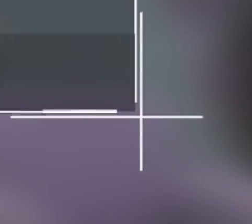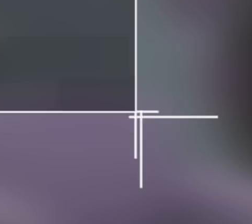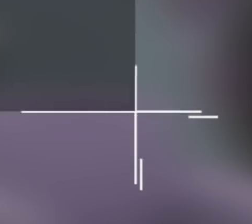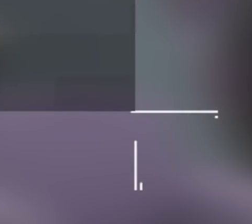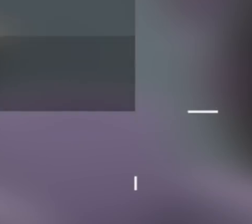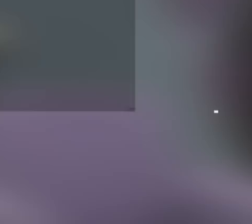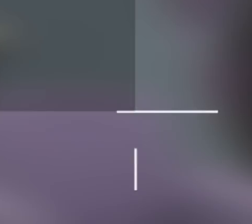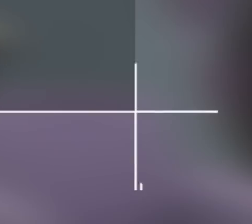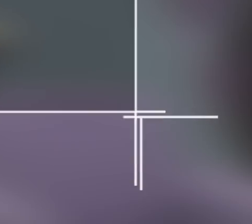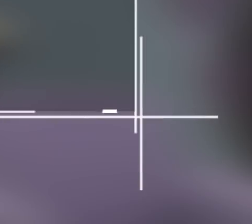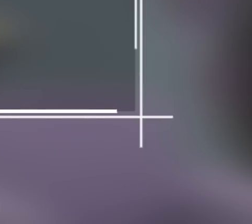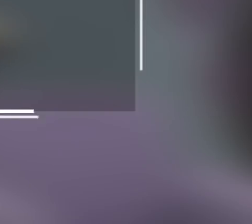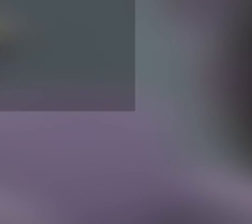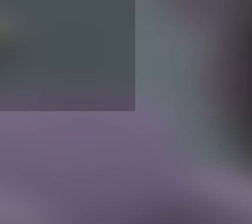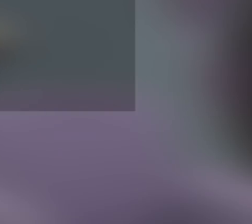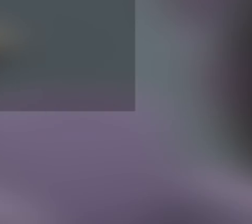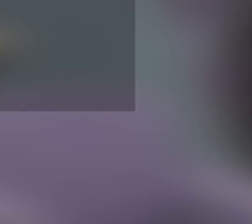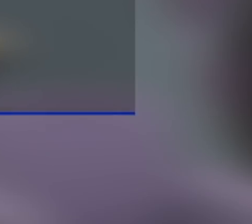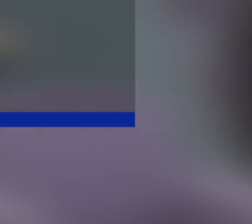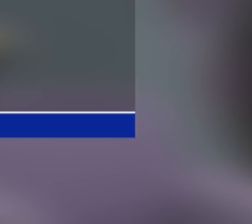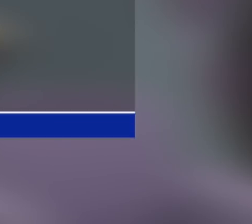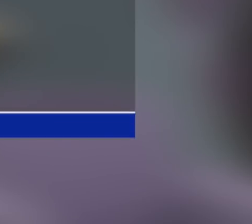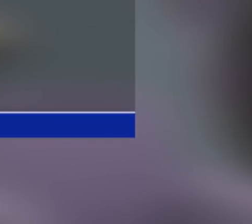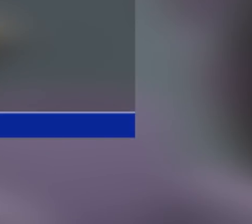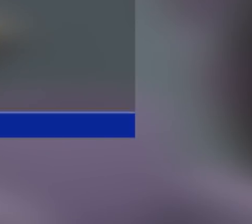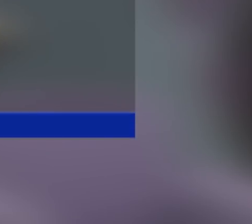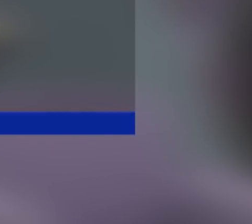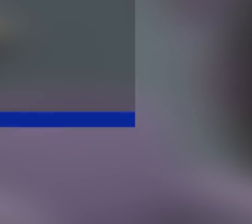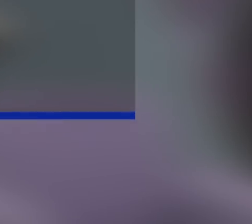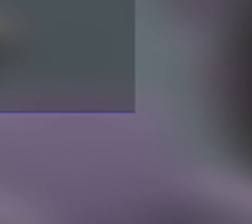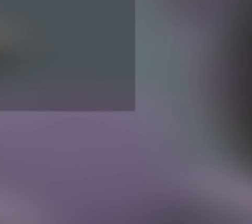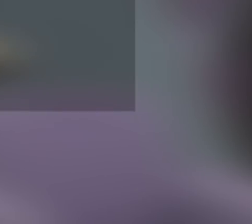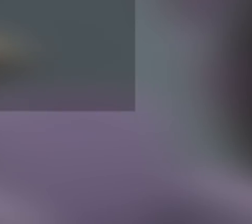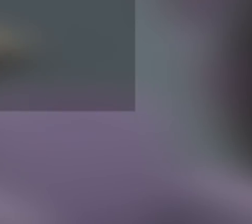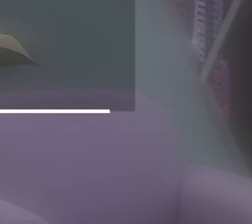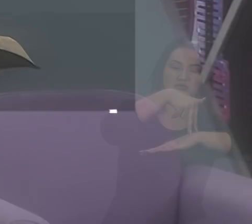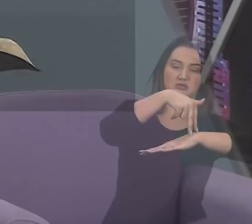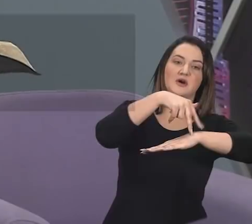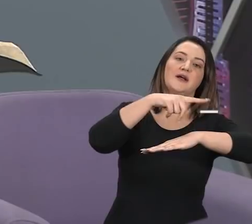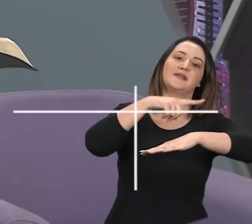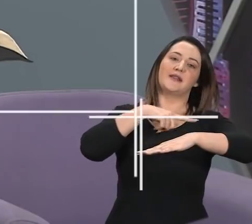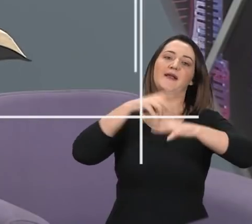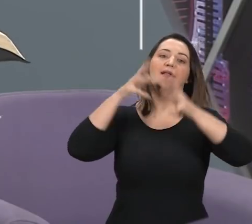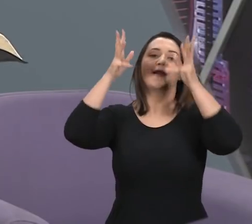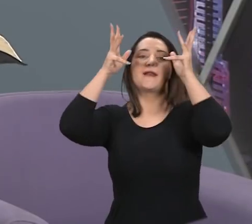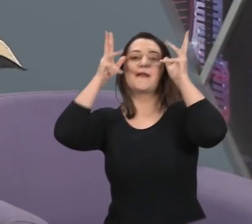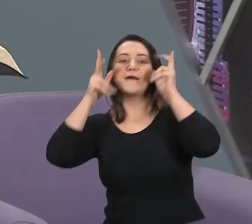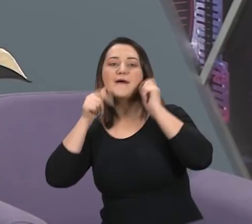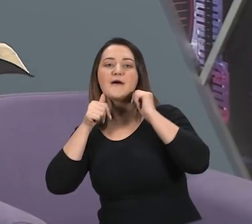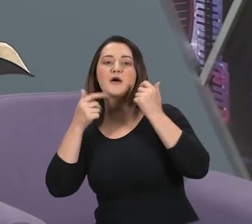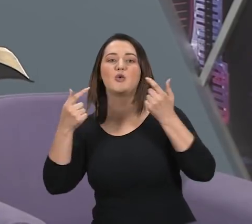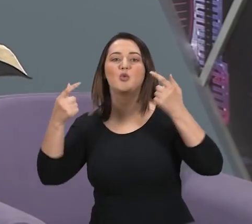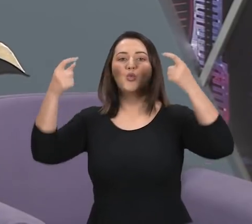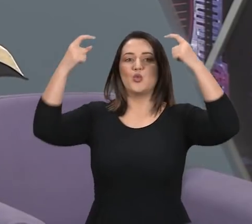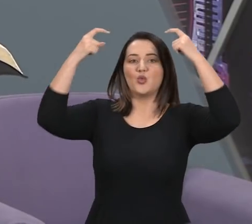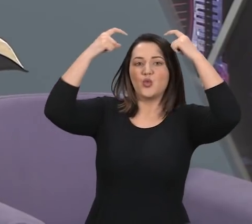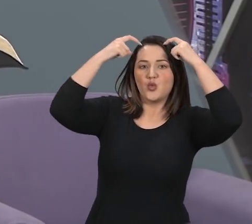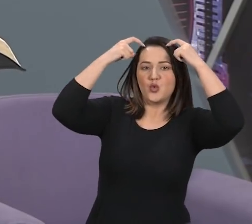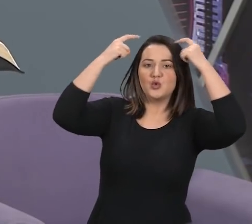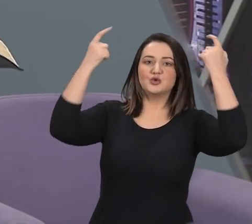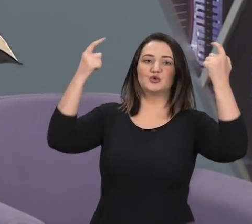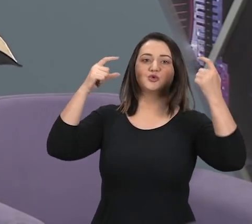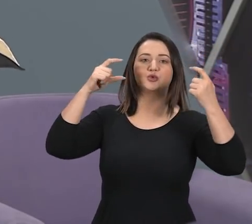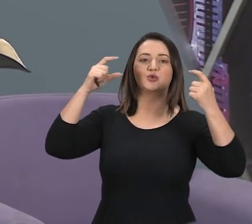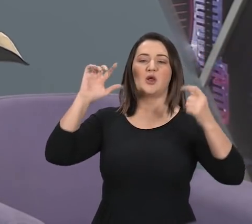grande. Verso 3. 4 grandes animais diferentes uns dos outros subiam do mar. Aí vem a lista: leão, urso, leopardo